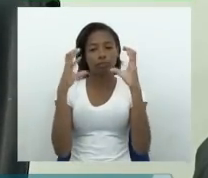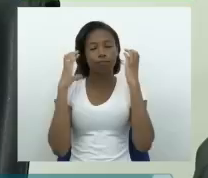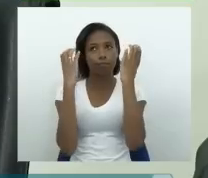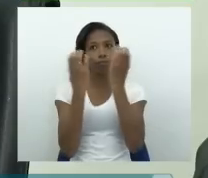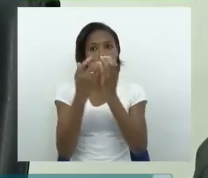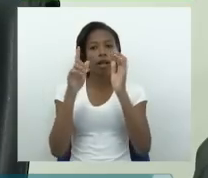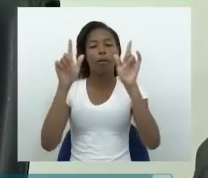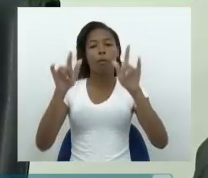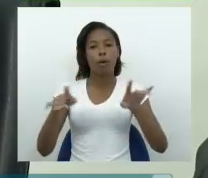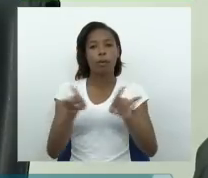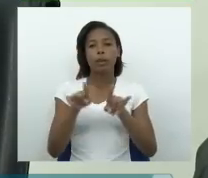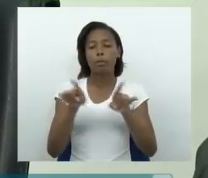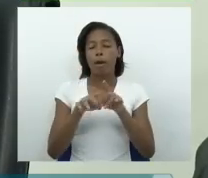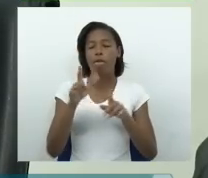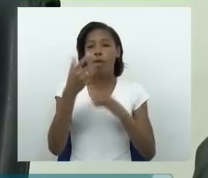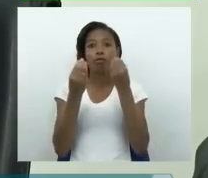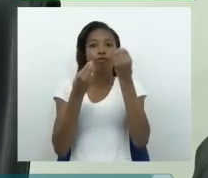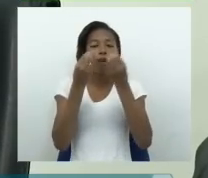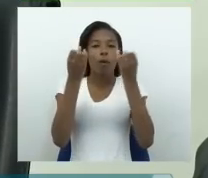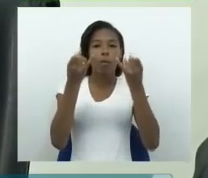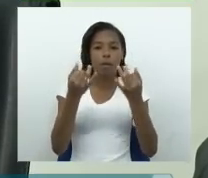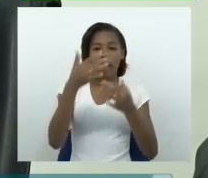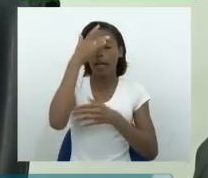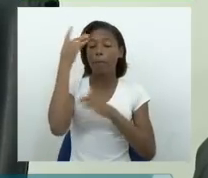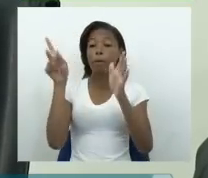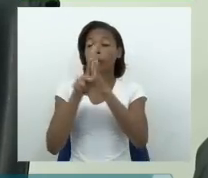É imprescindível que o morador de